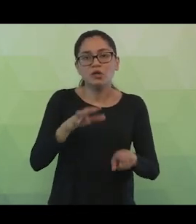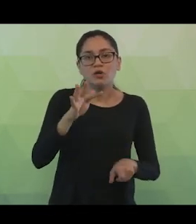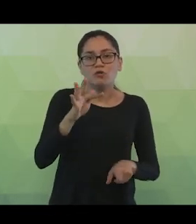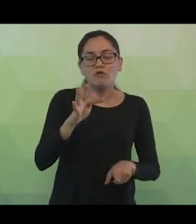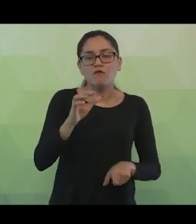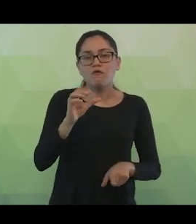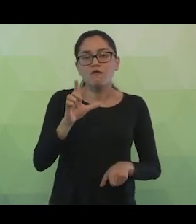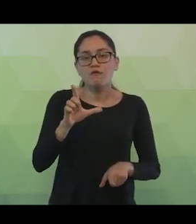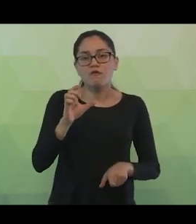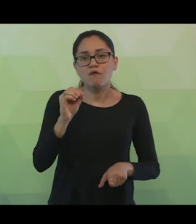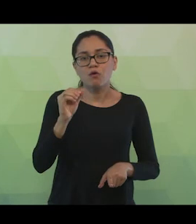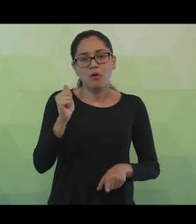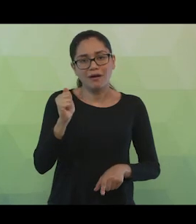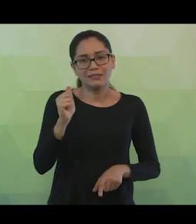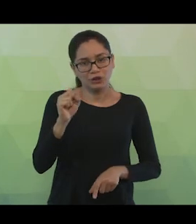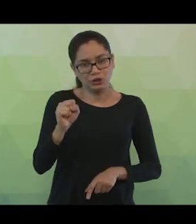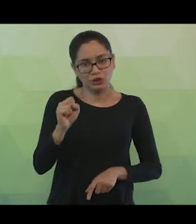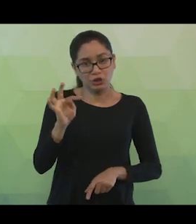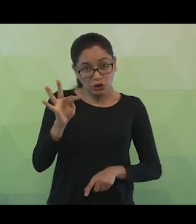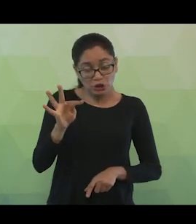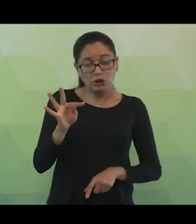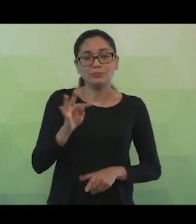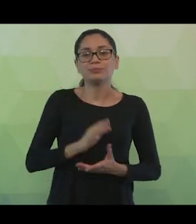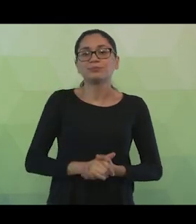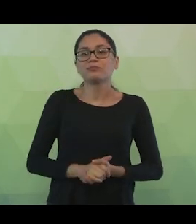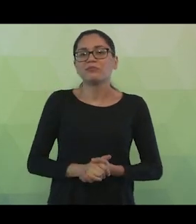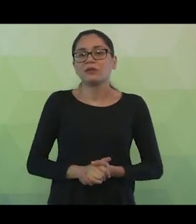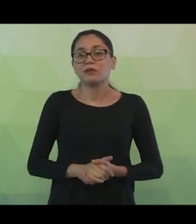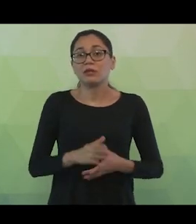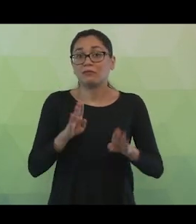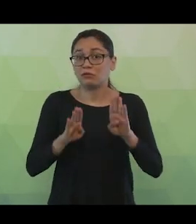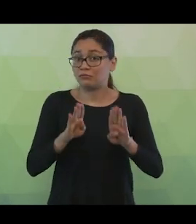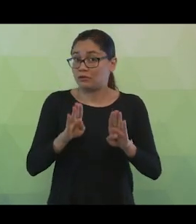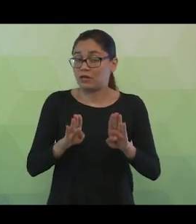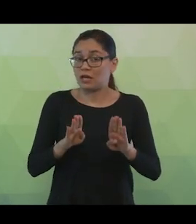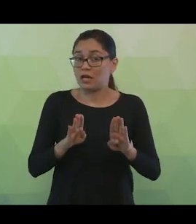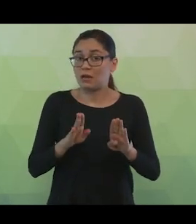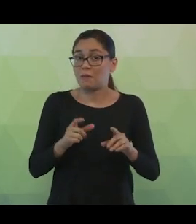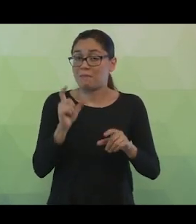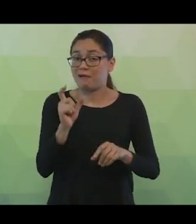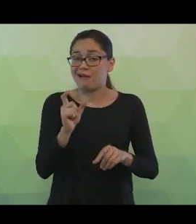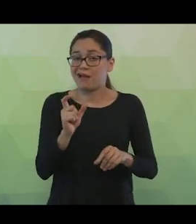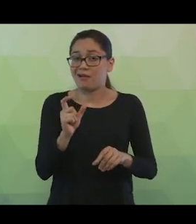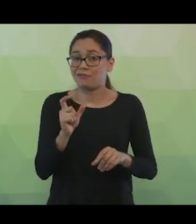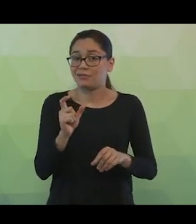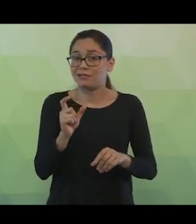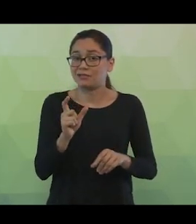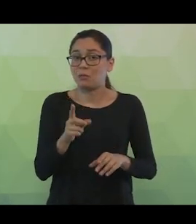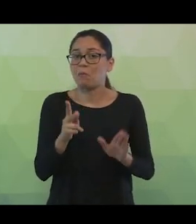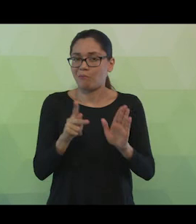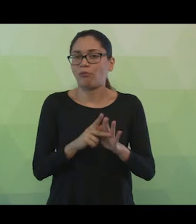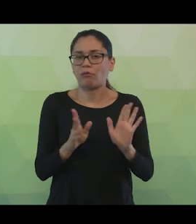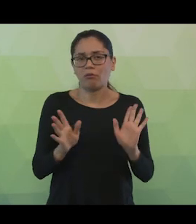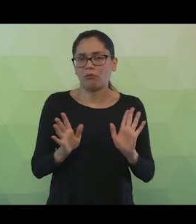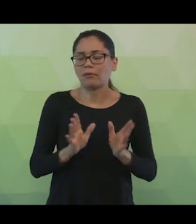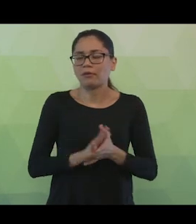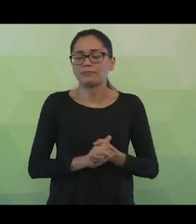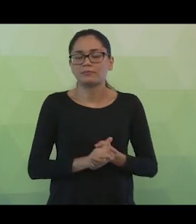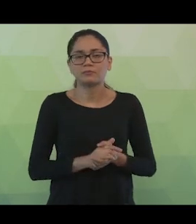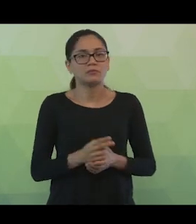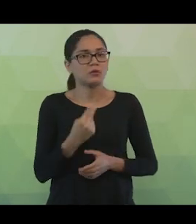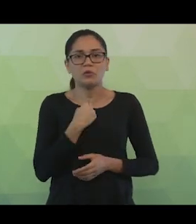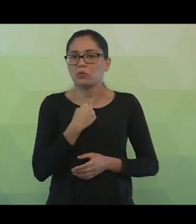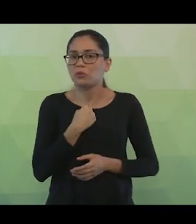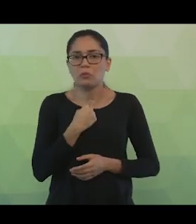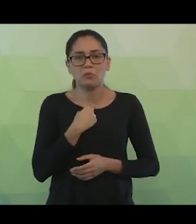ser nomes de variáveis, eu não posso, porque são palavras reservadas. Bem como eu não posso